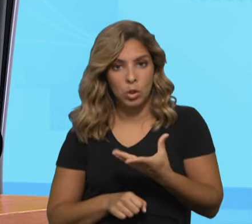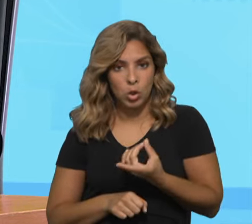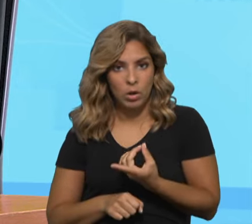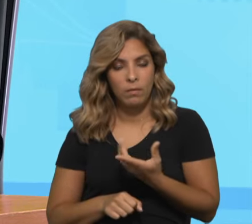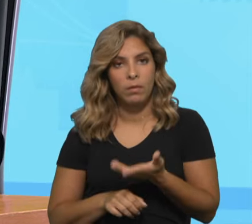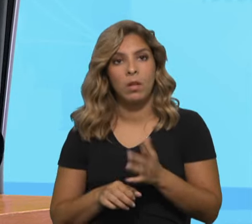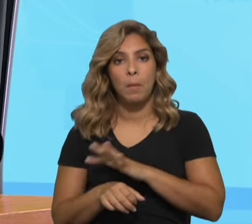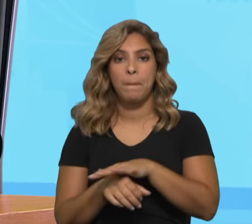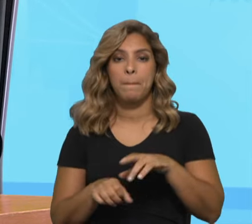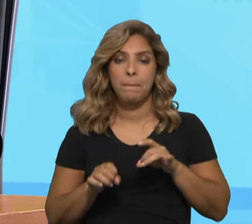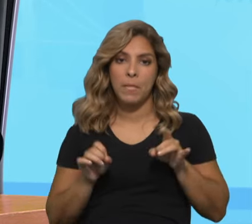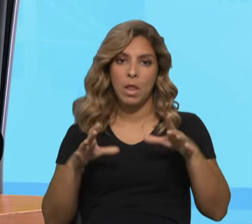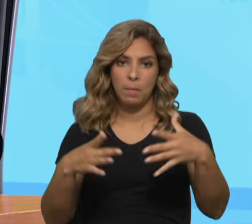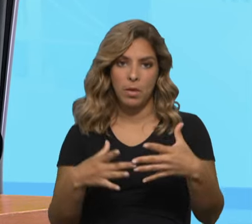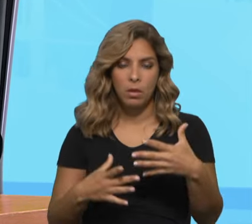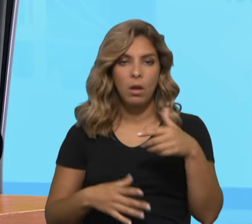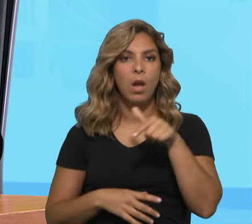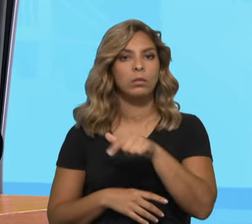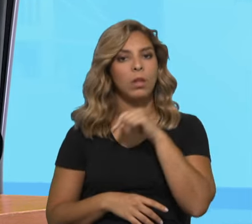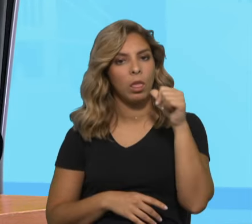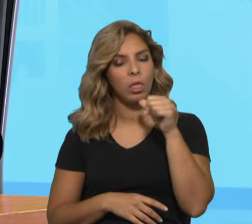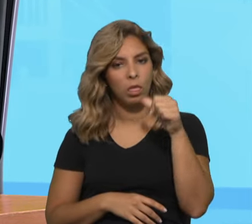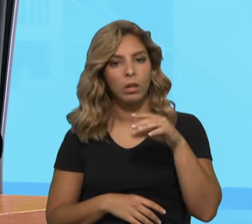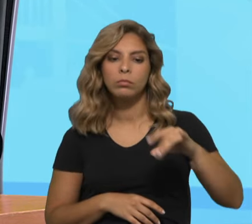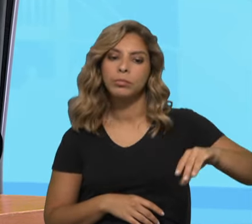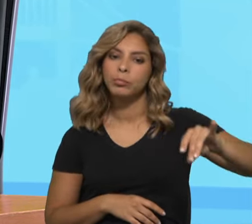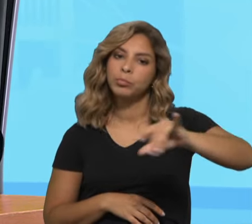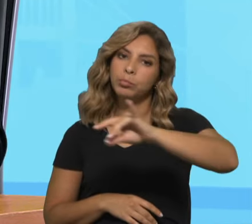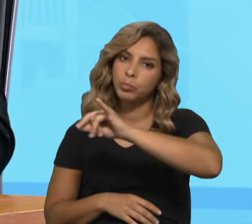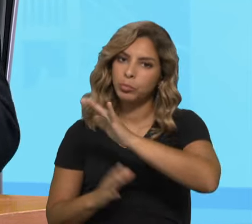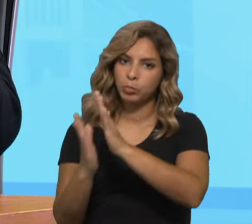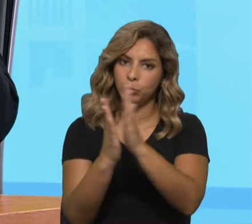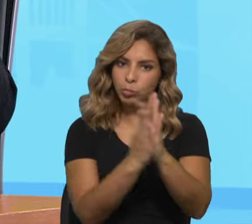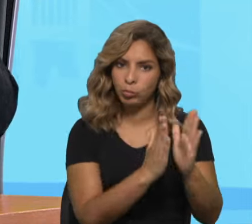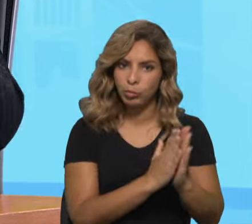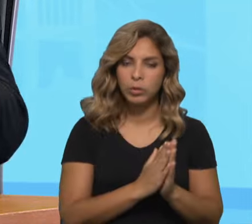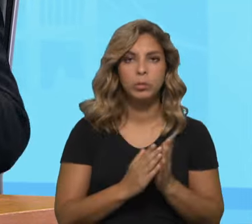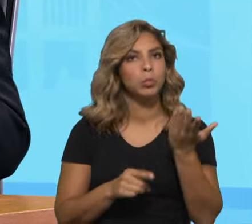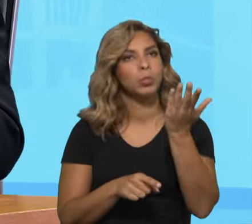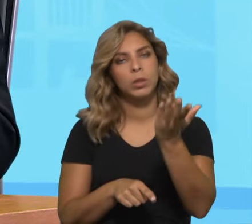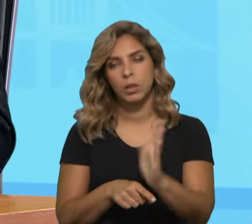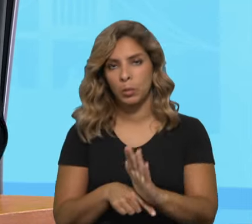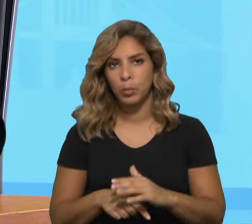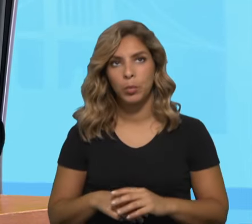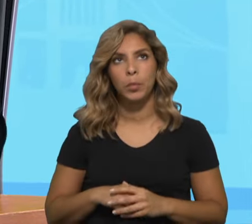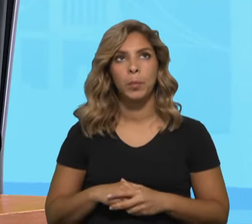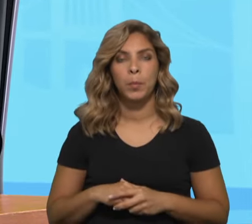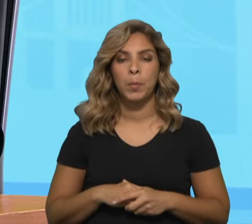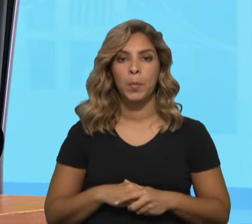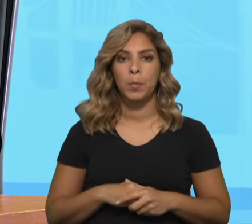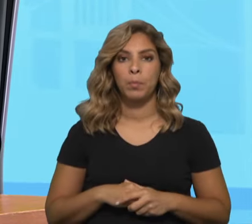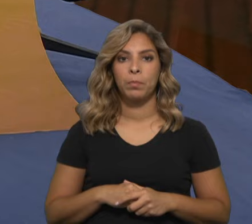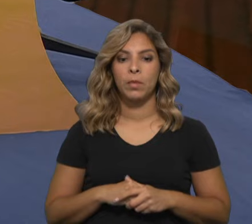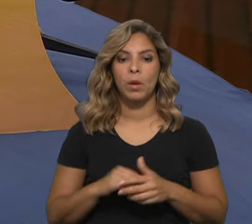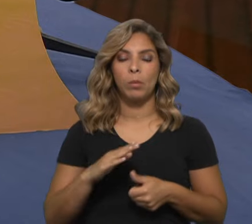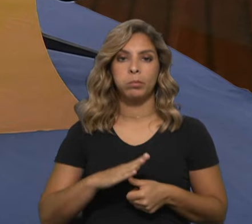em lugares pertencentes às diversas religiões. Portanto, por exemplo, na sede